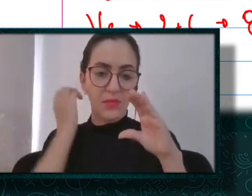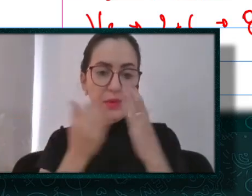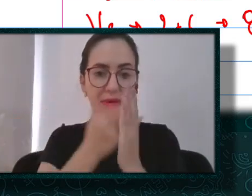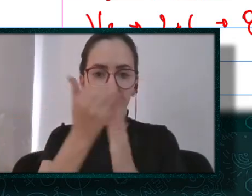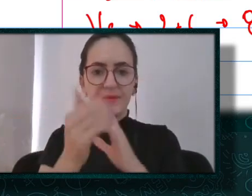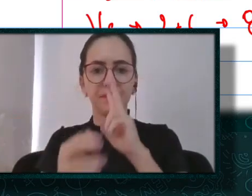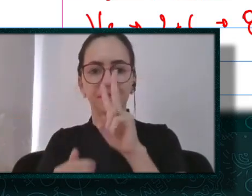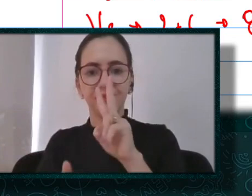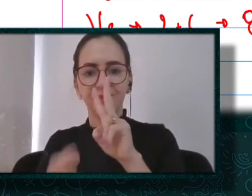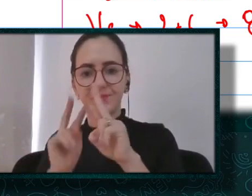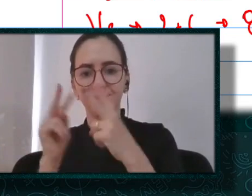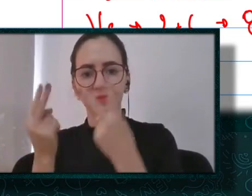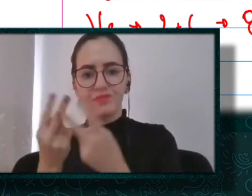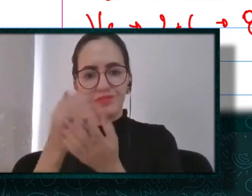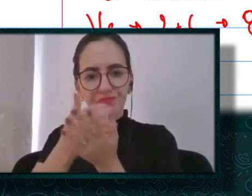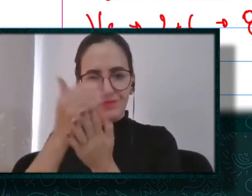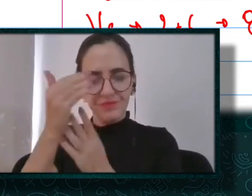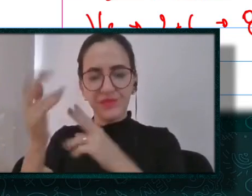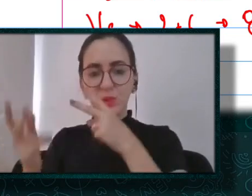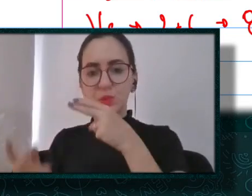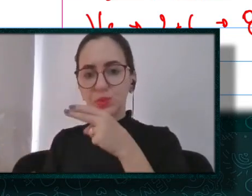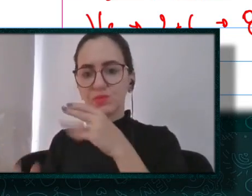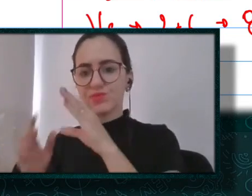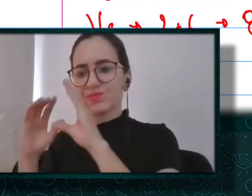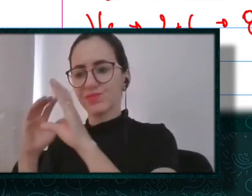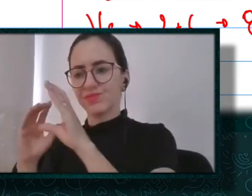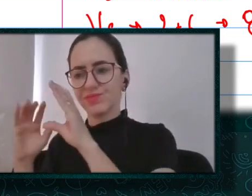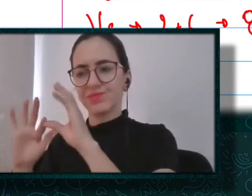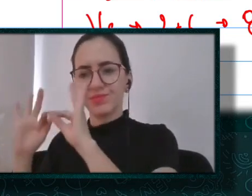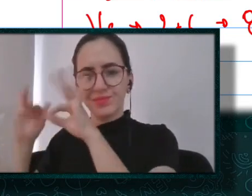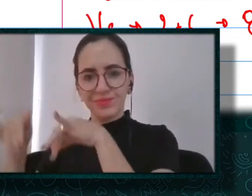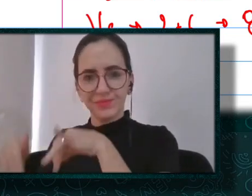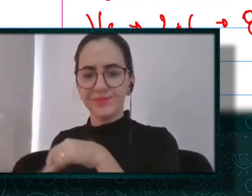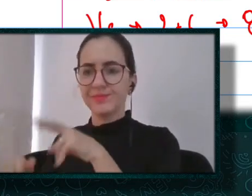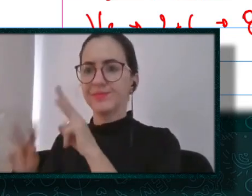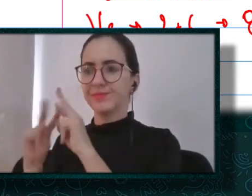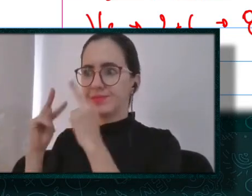final e o volume final da solução